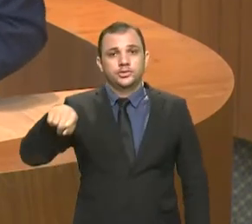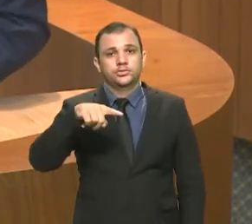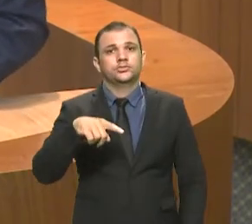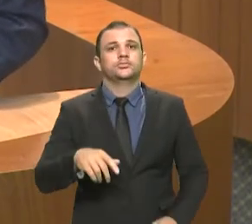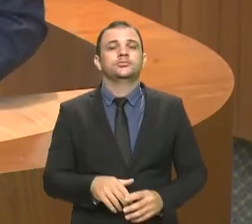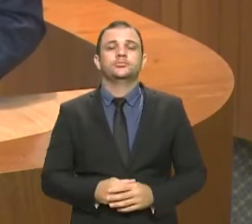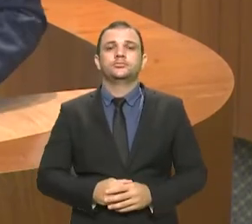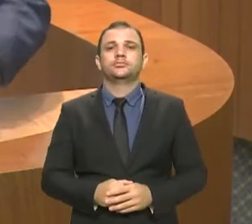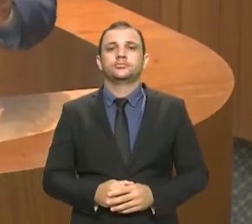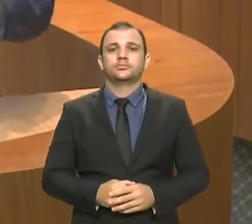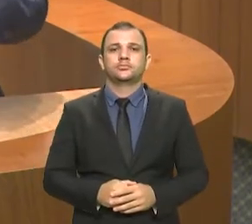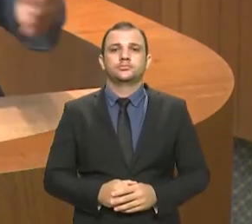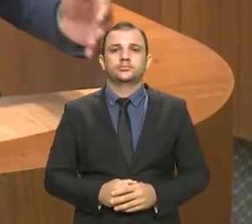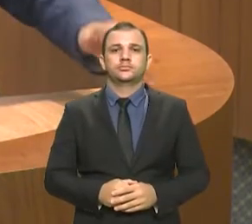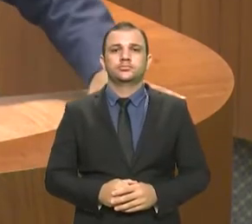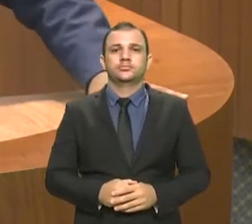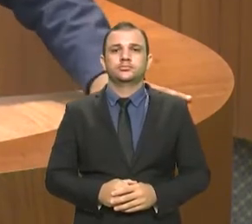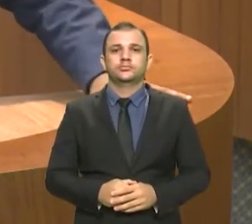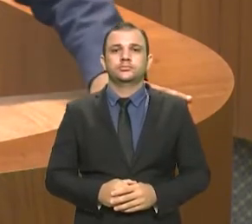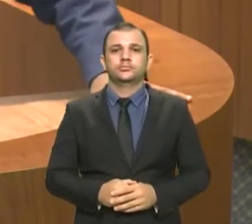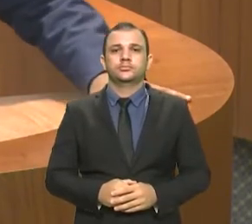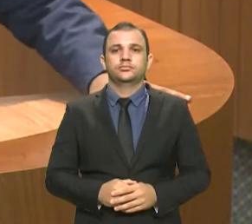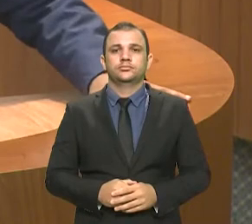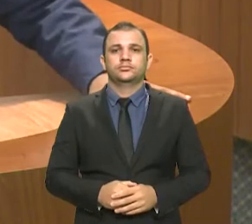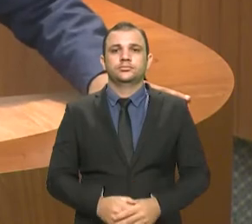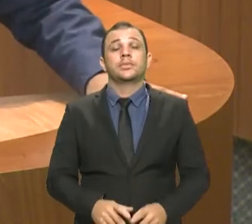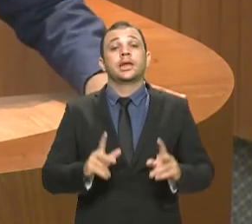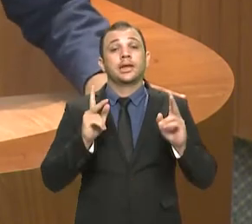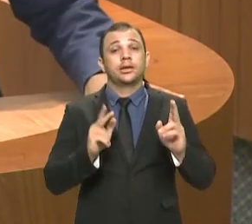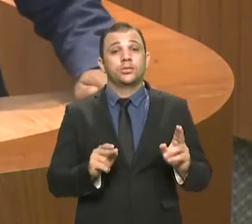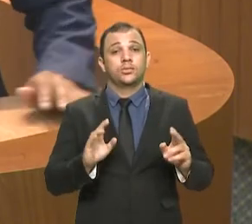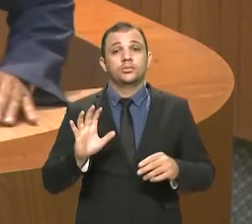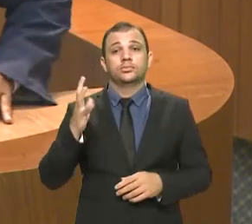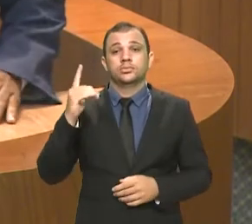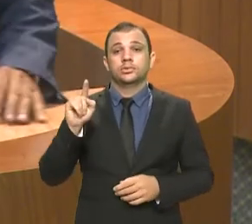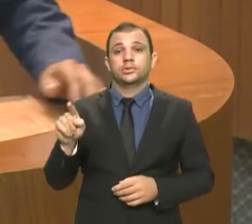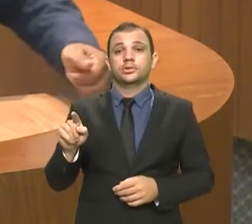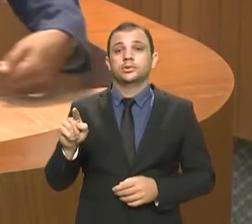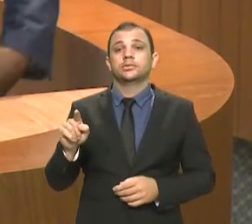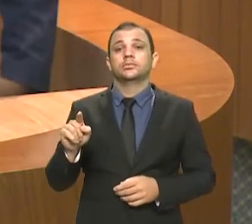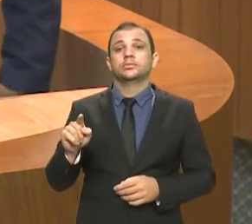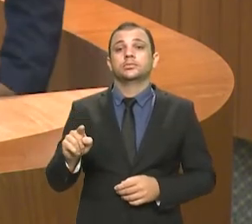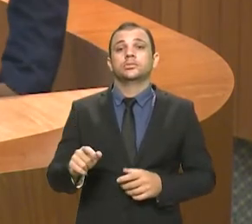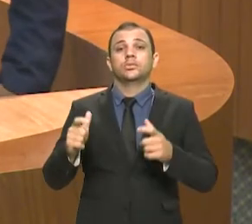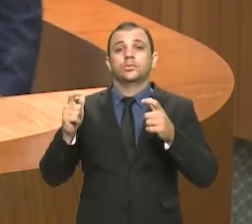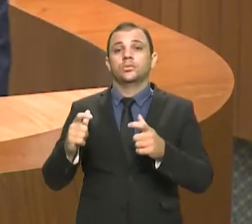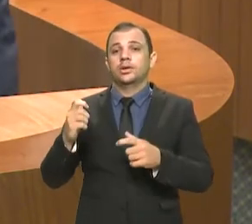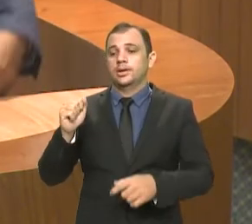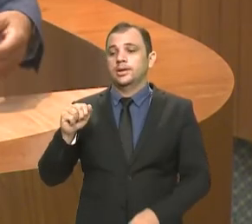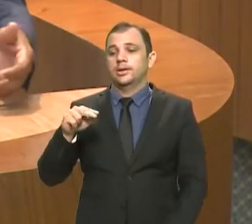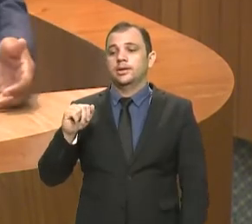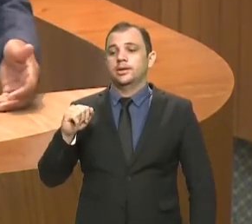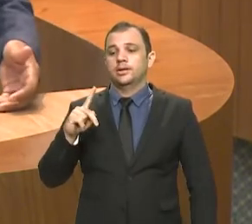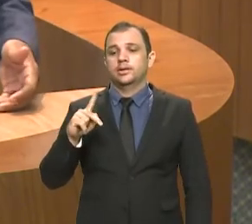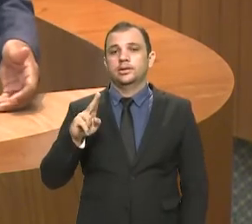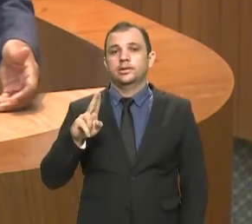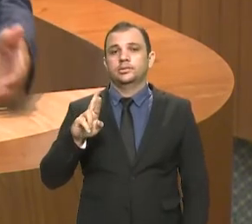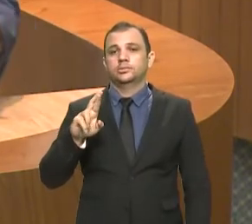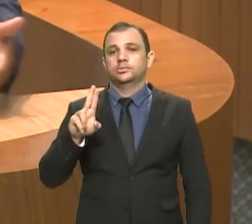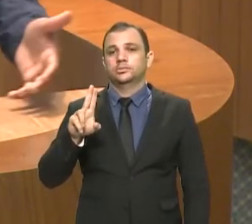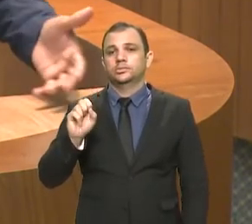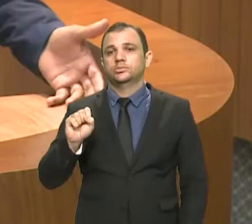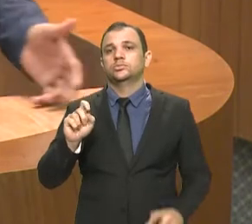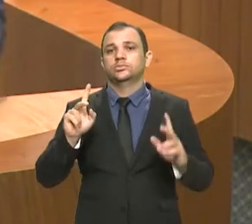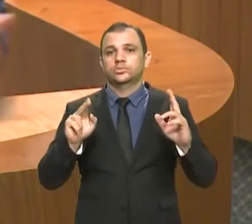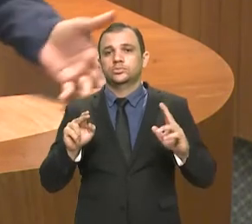Palmeirândia. Da mesma forma, também tivemos vitória na cidade de Anapurus, onde a professora,